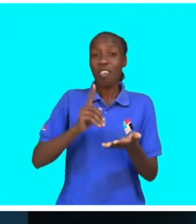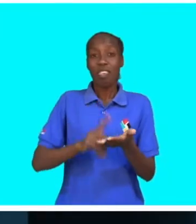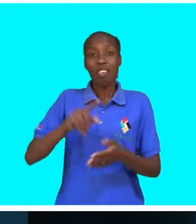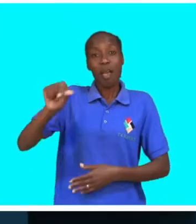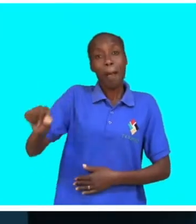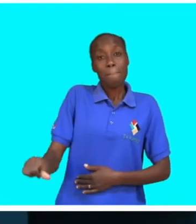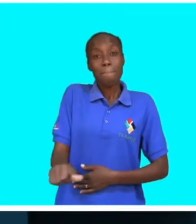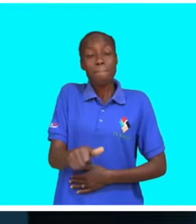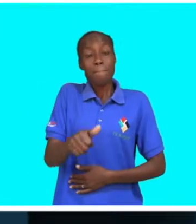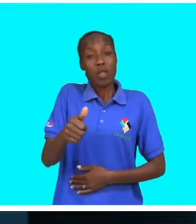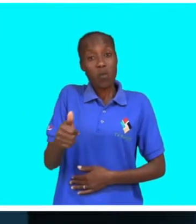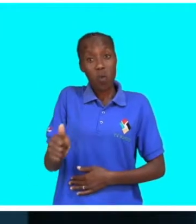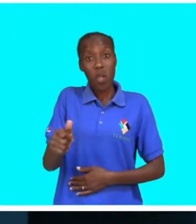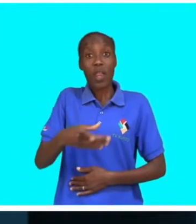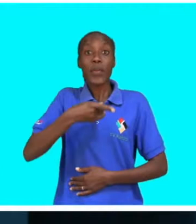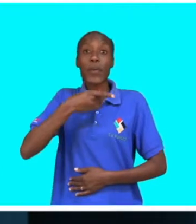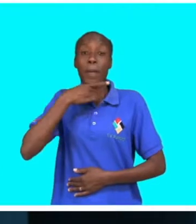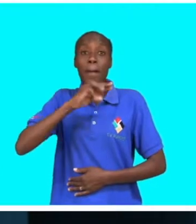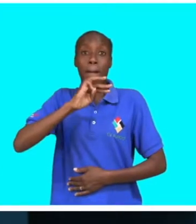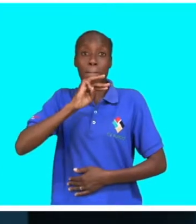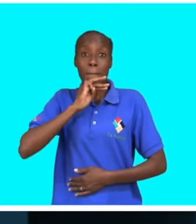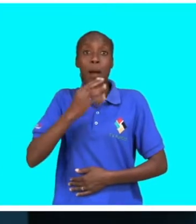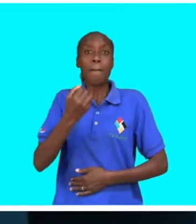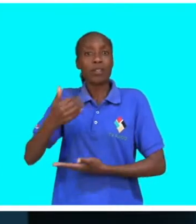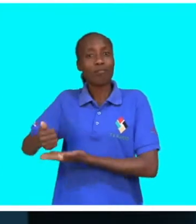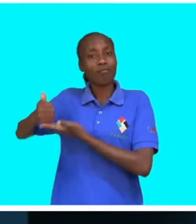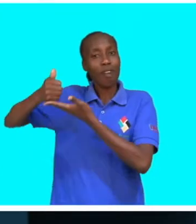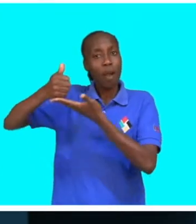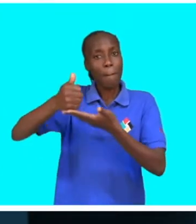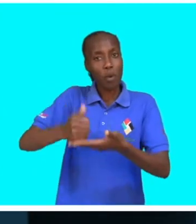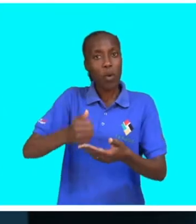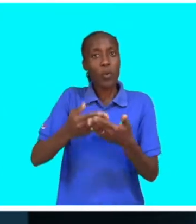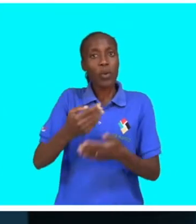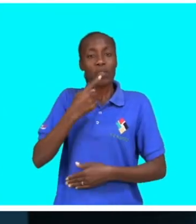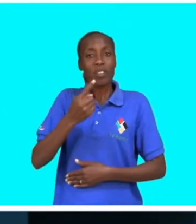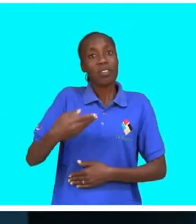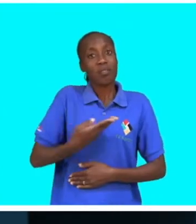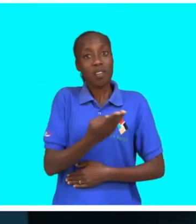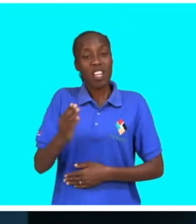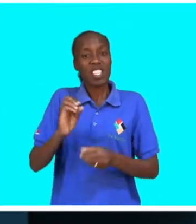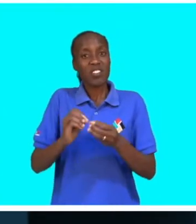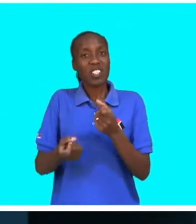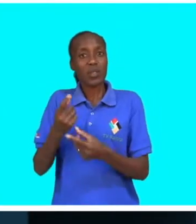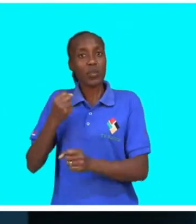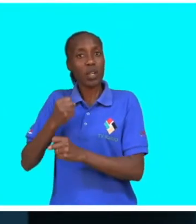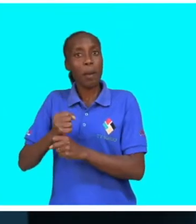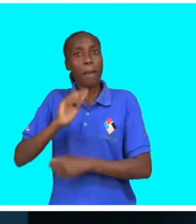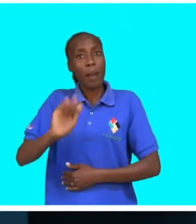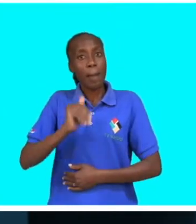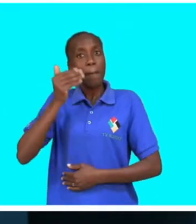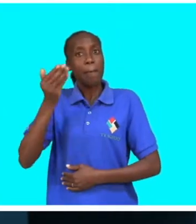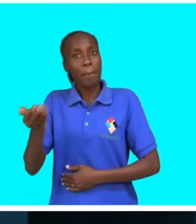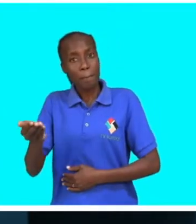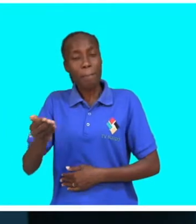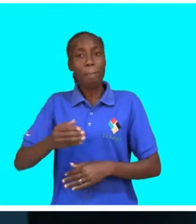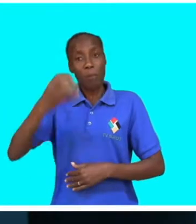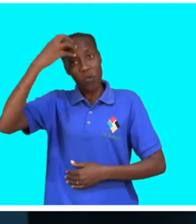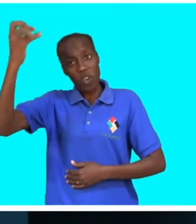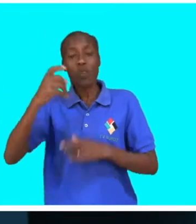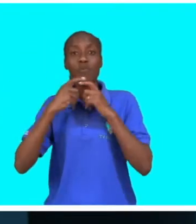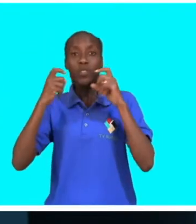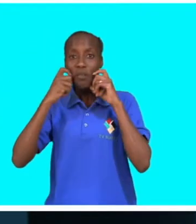Será muito melhor se os pais forem apoiados, pois sinto que fazem algum trabalho, mas farão melhor